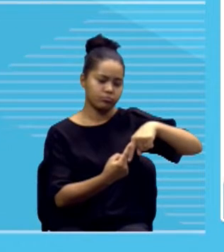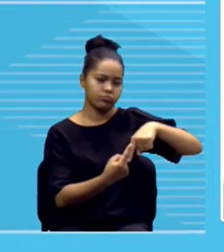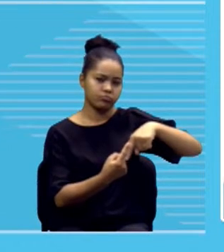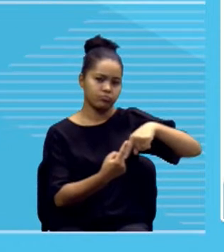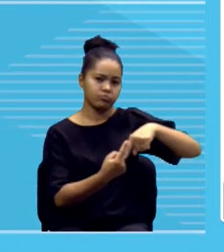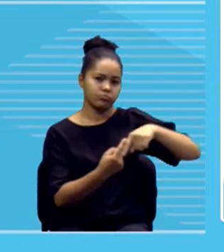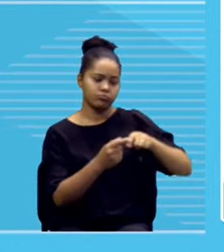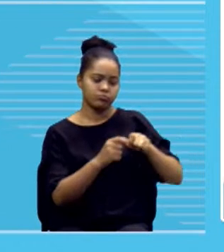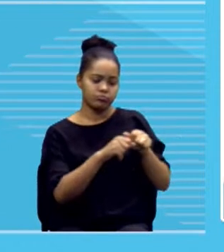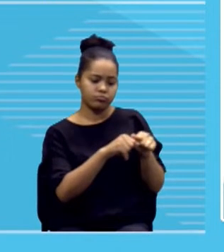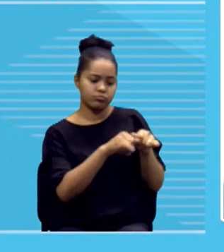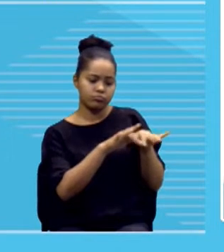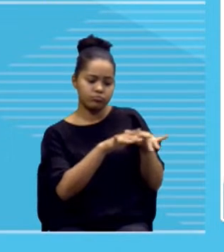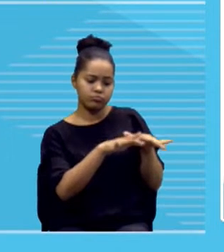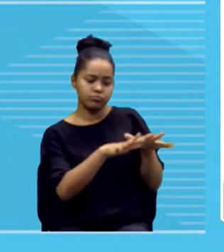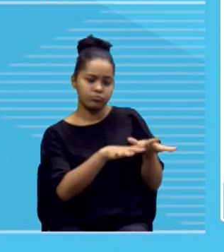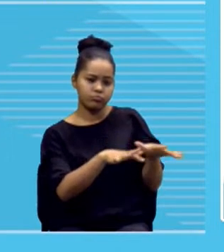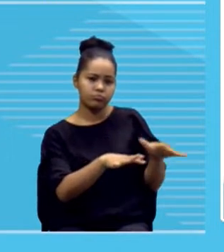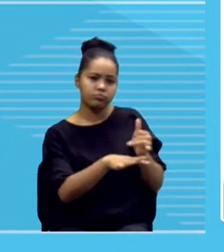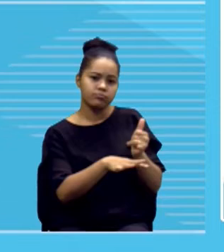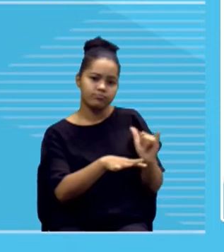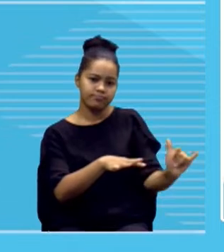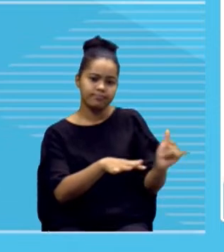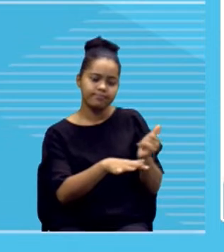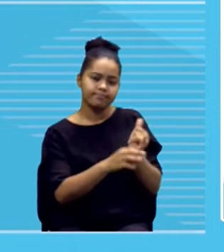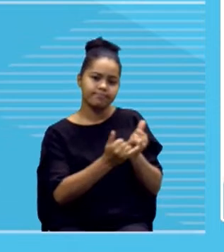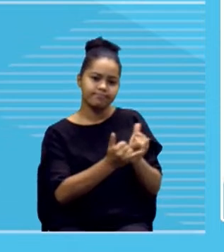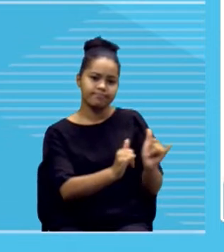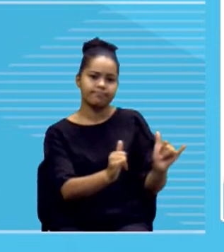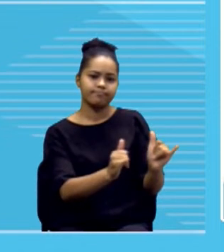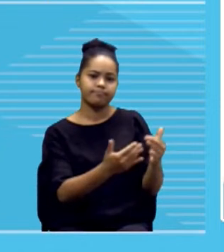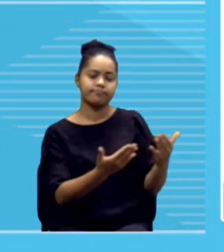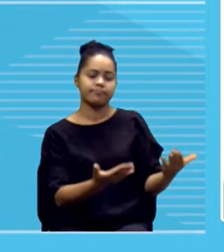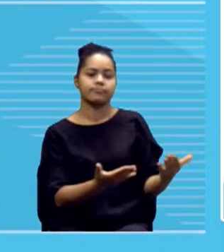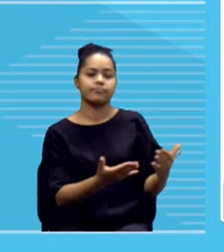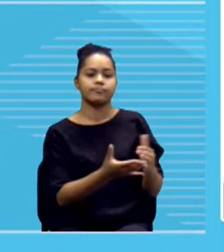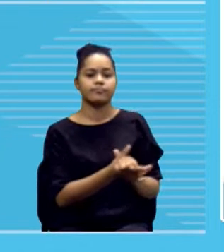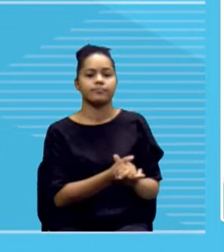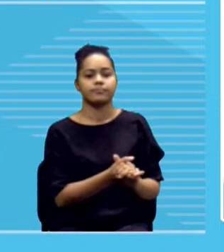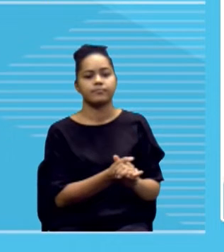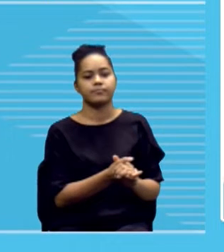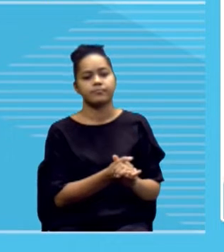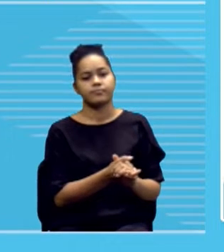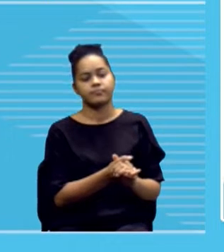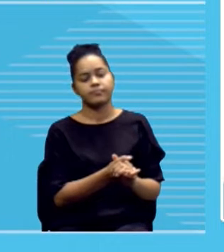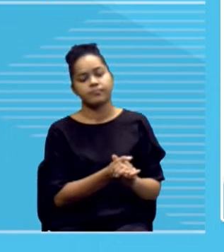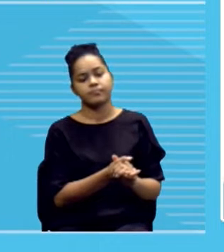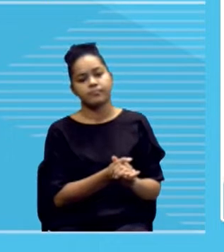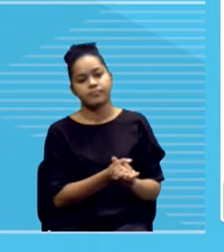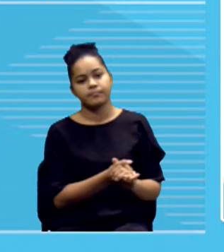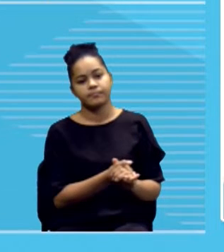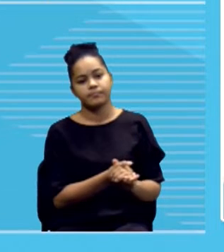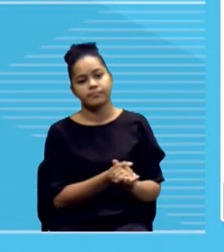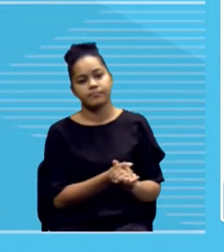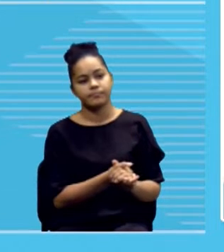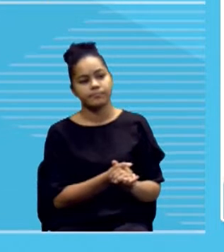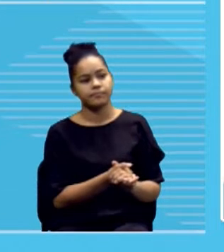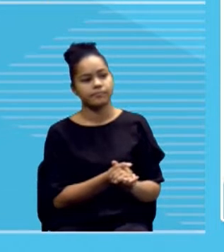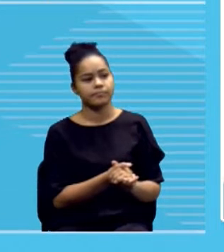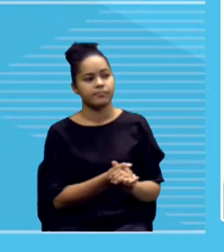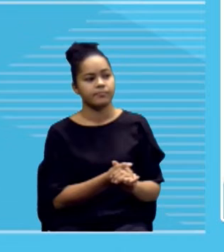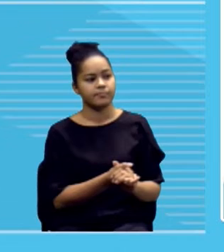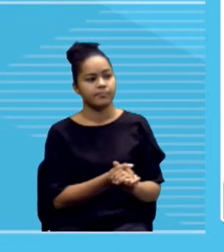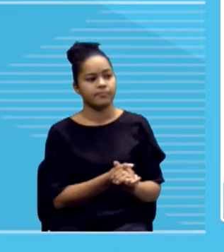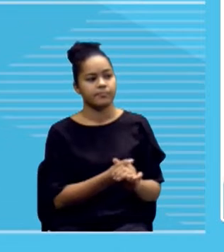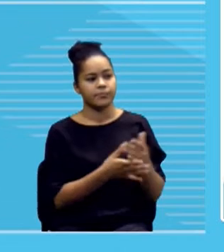fotovoltaicos, até 380 volts. Mas para que essa energia viaje pelas linhas de alta tensão, esse número é insuficiente.